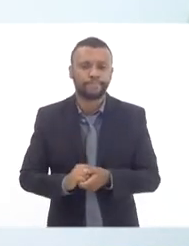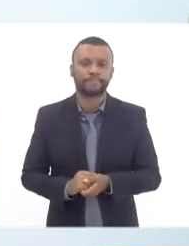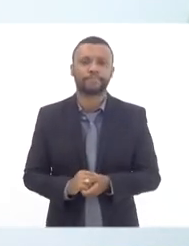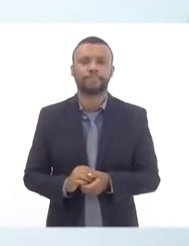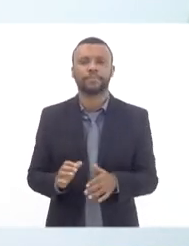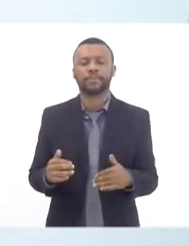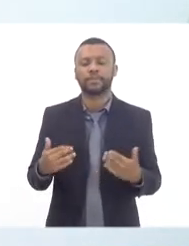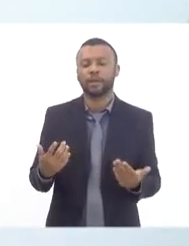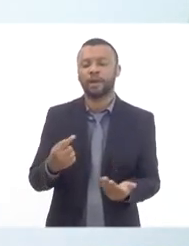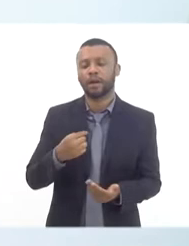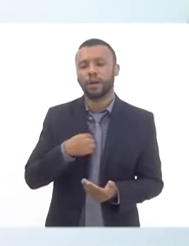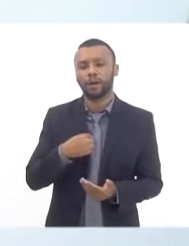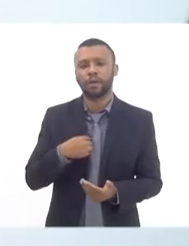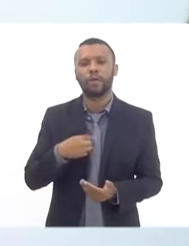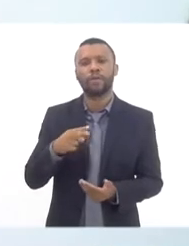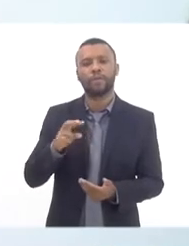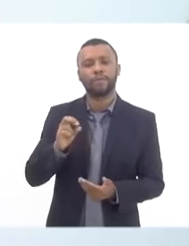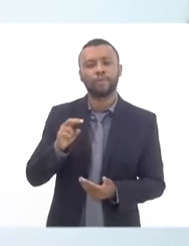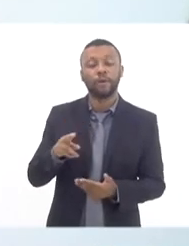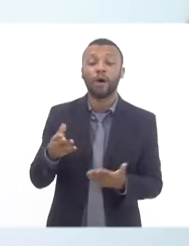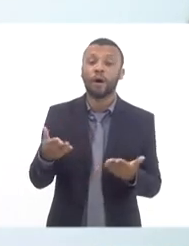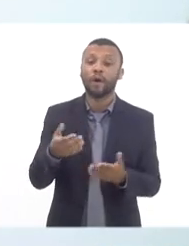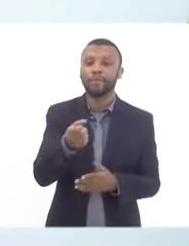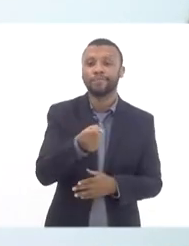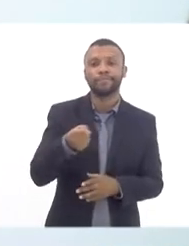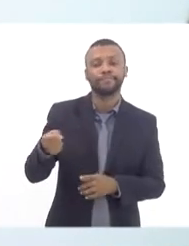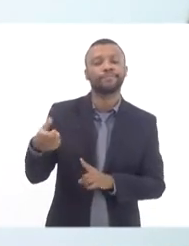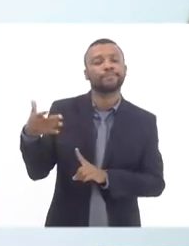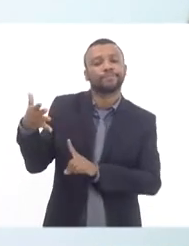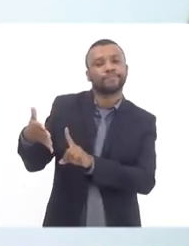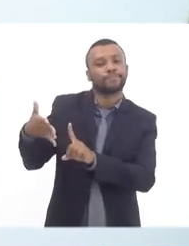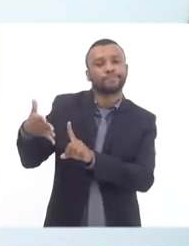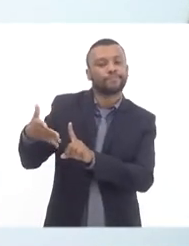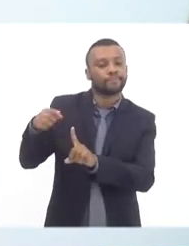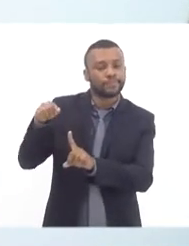eu vou passar a palavra para o meu nobre deputado...